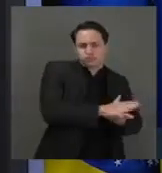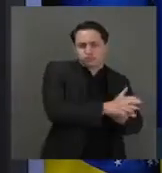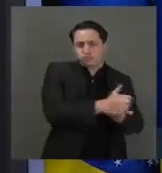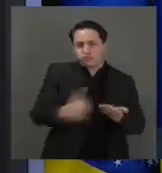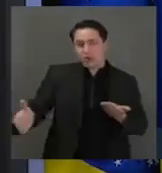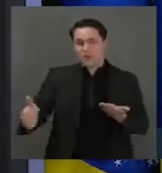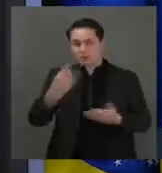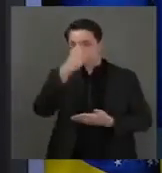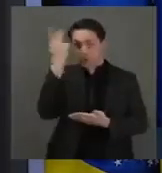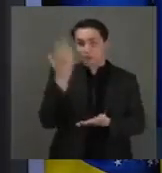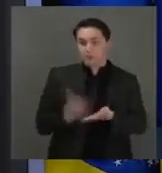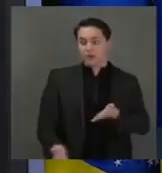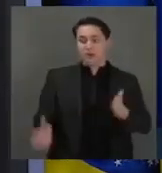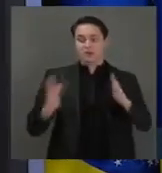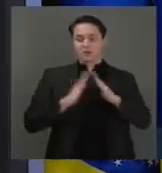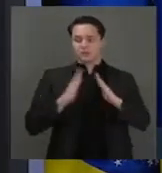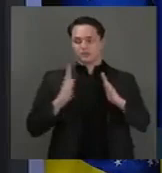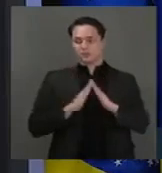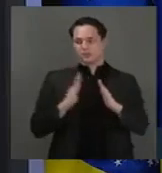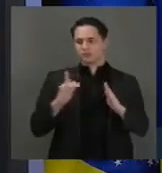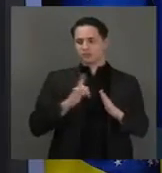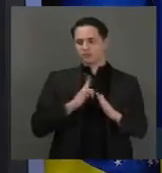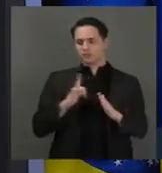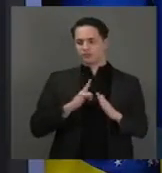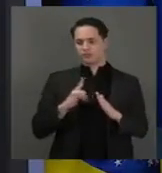lucro tem resultado em